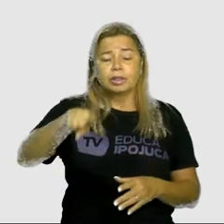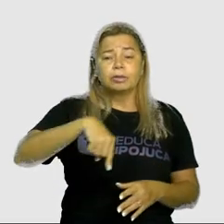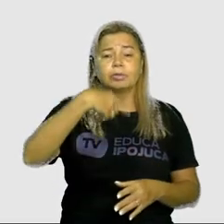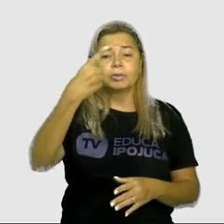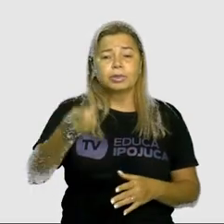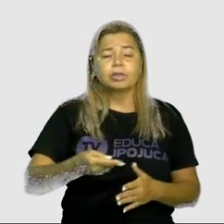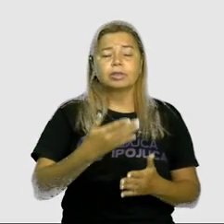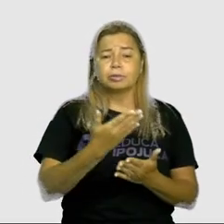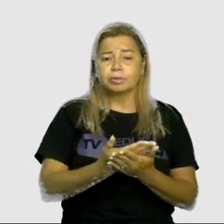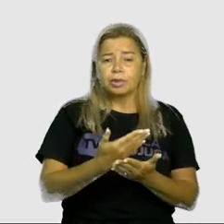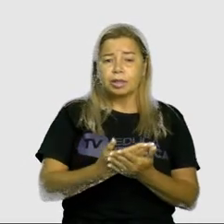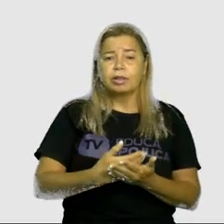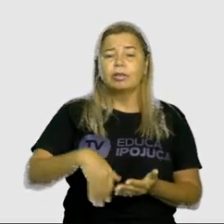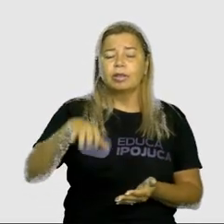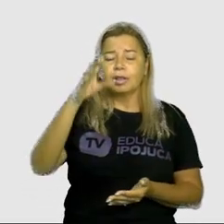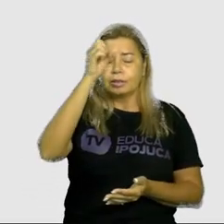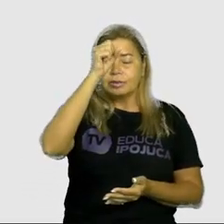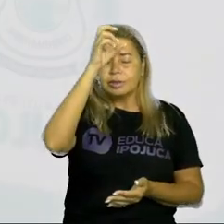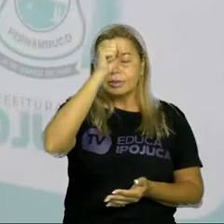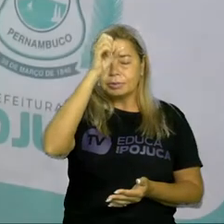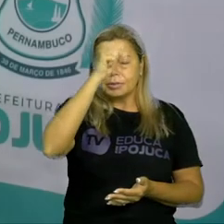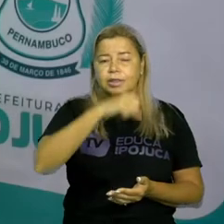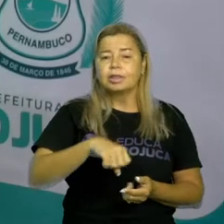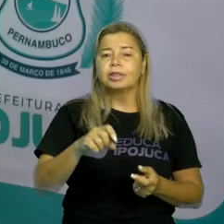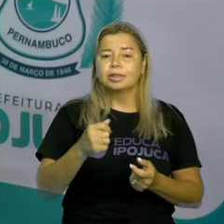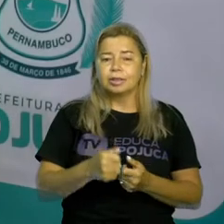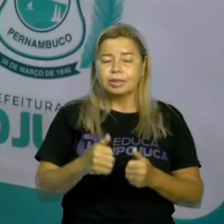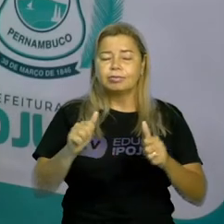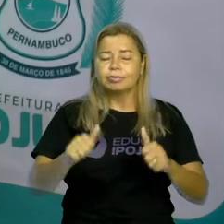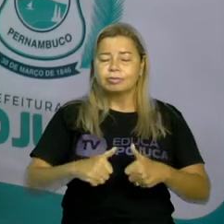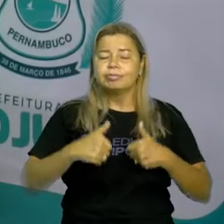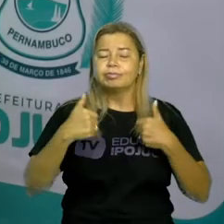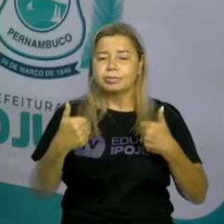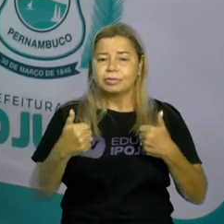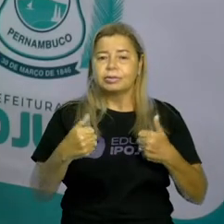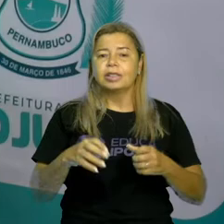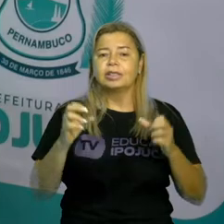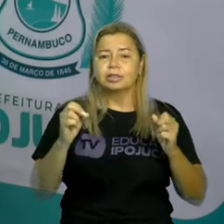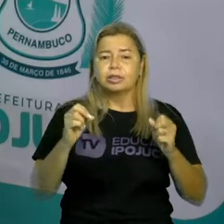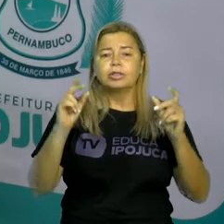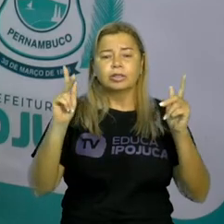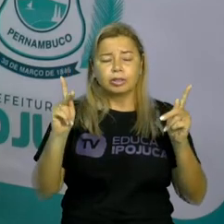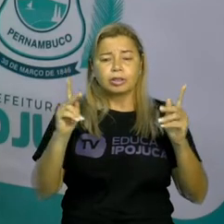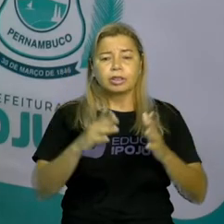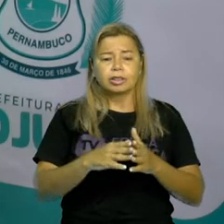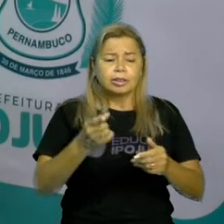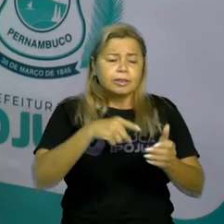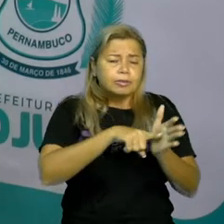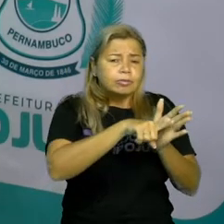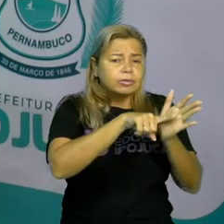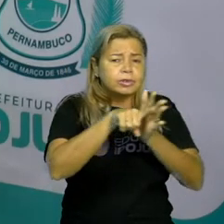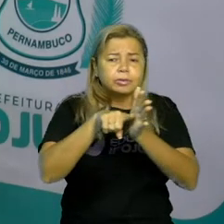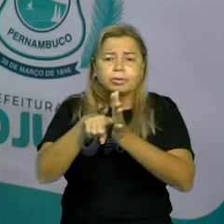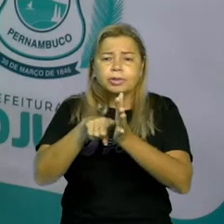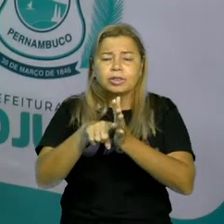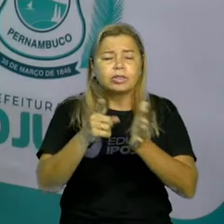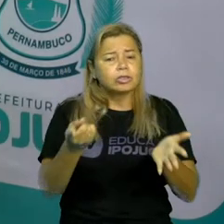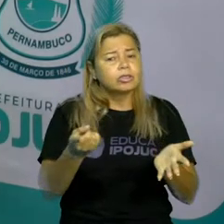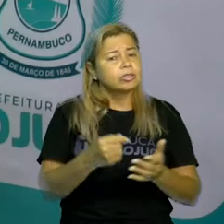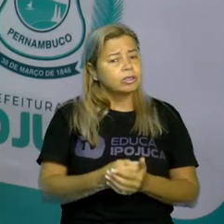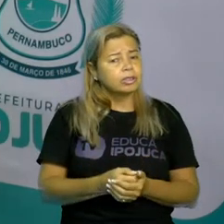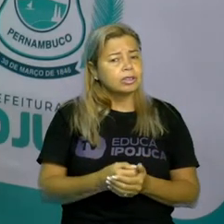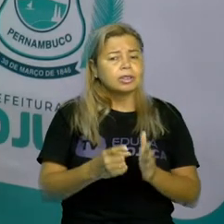estudar bastante coisas sobre isso tá certo eu quero que vocês façam a pesquisa leva para escola ou Nossa na